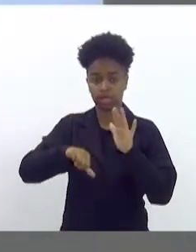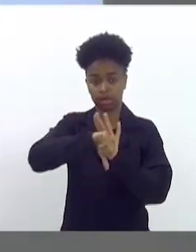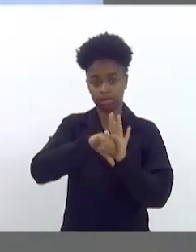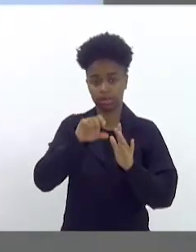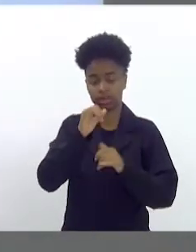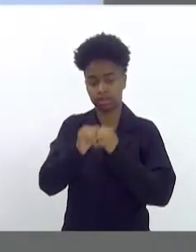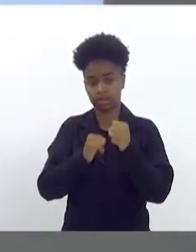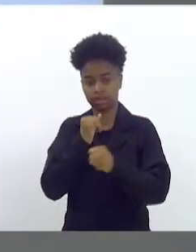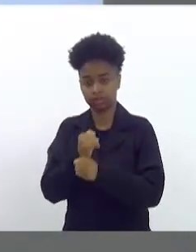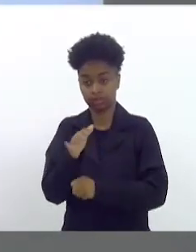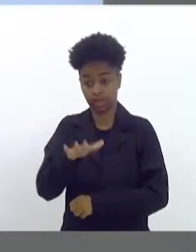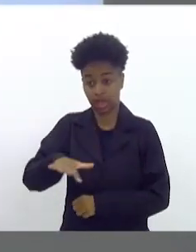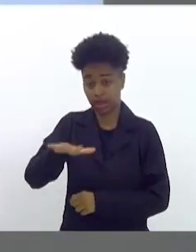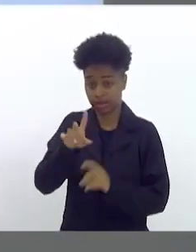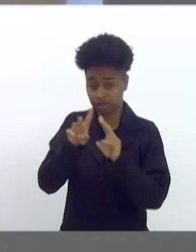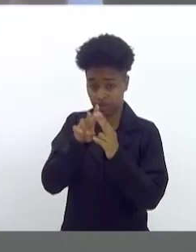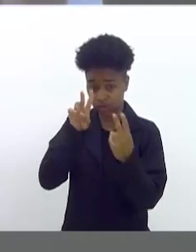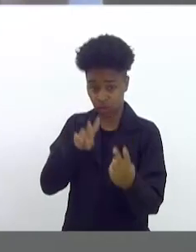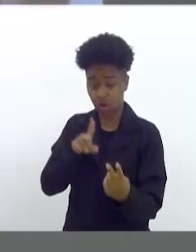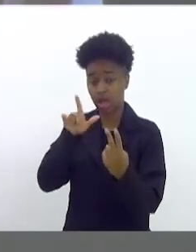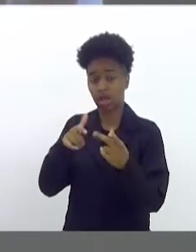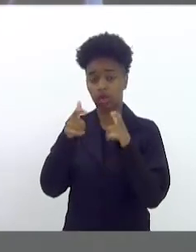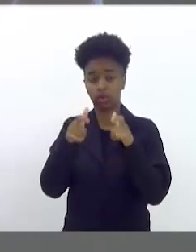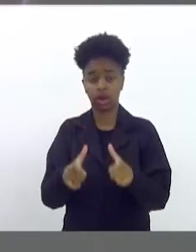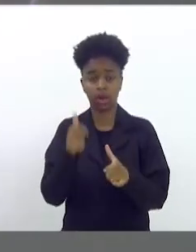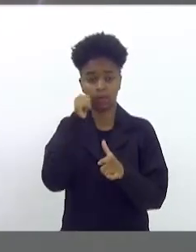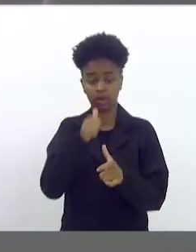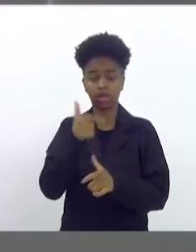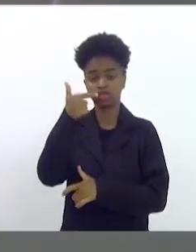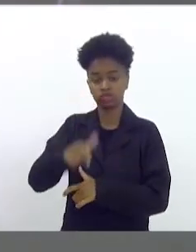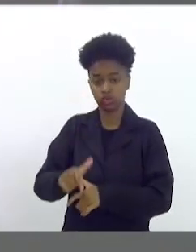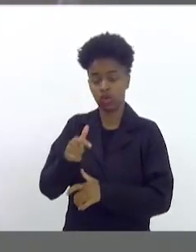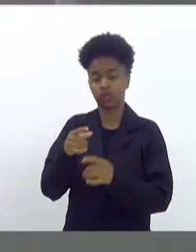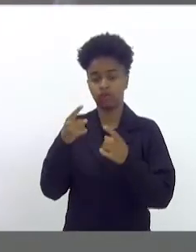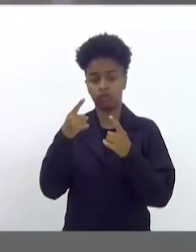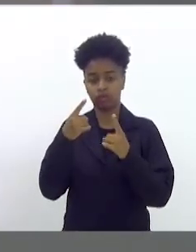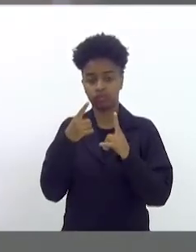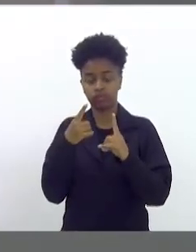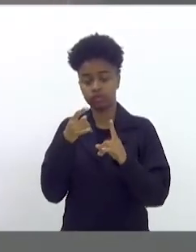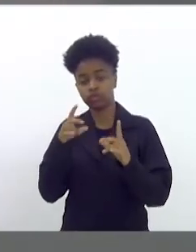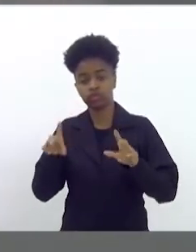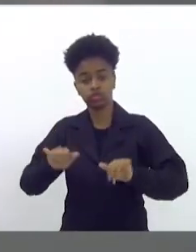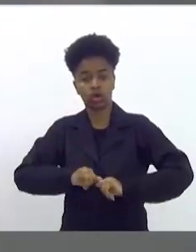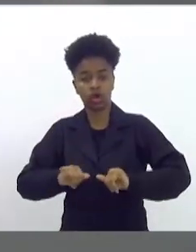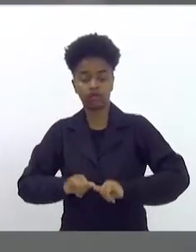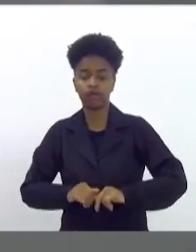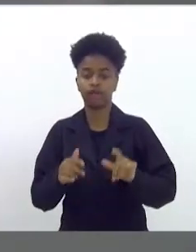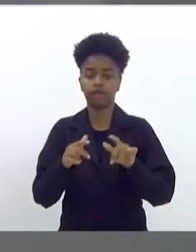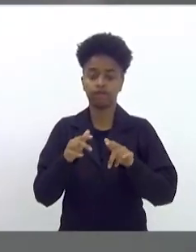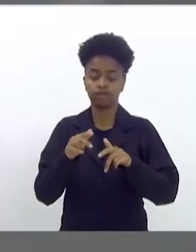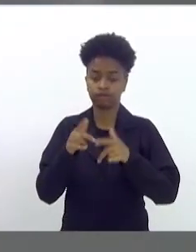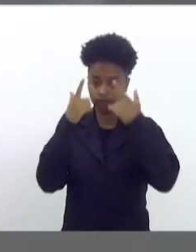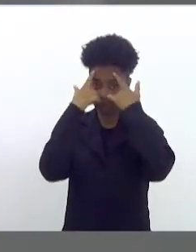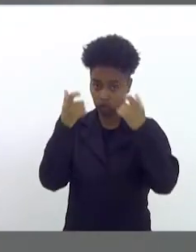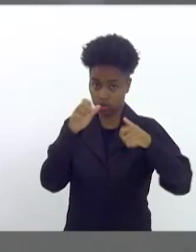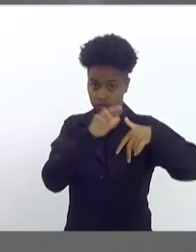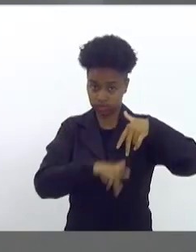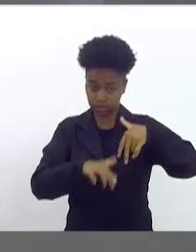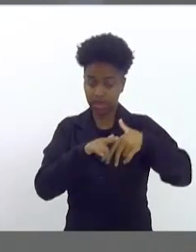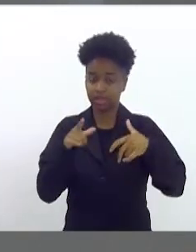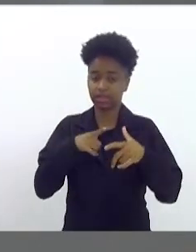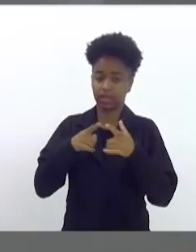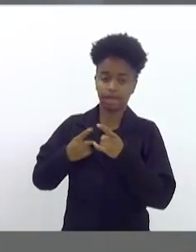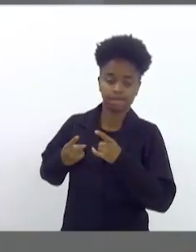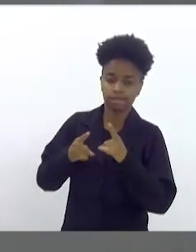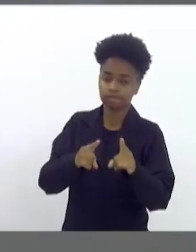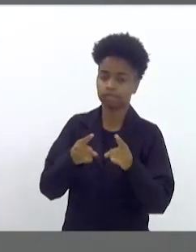ambiente virtual tornou-se mais um espaço onde as mulheres são vítimas de violência de gênero. Os casos de ameaças, ataques